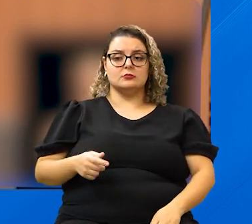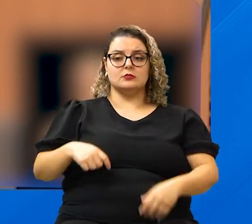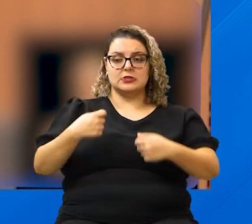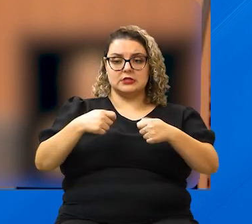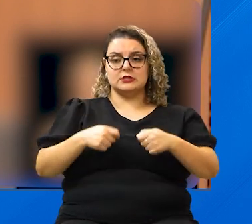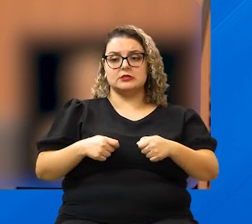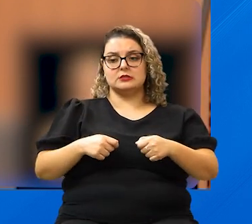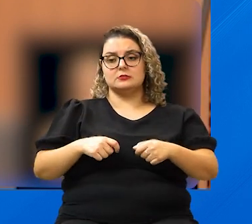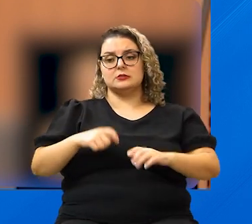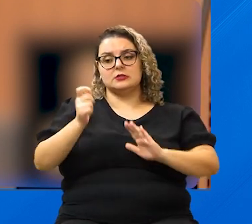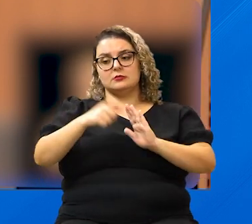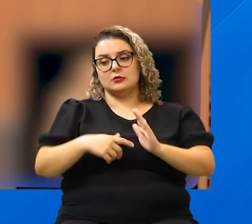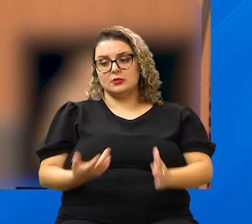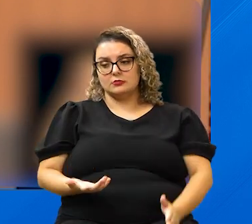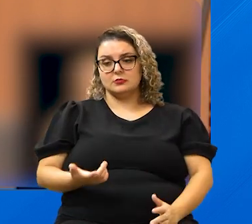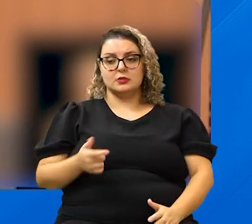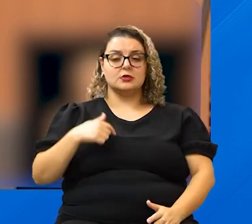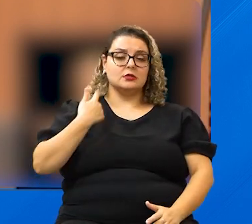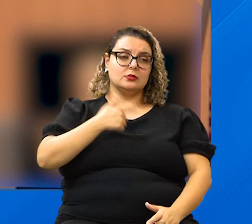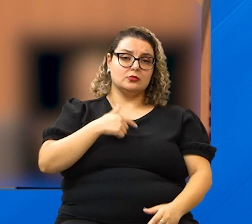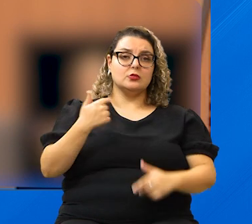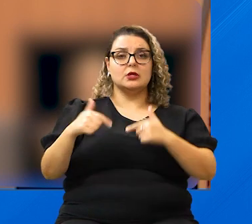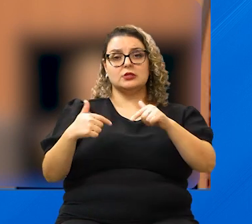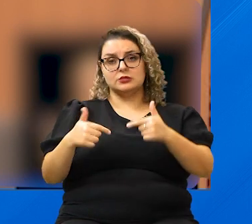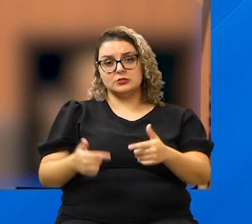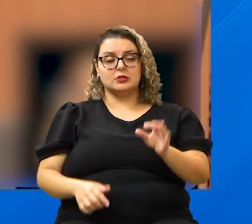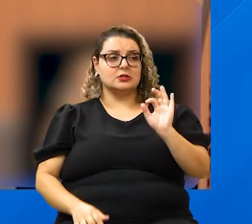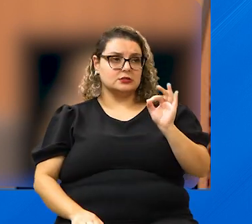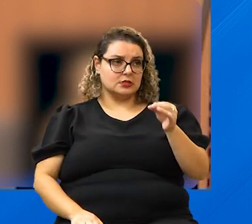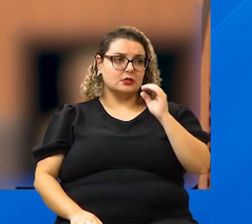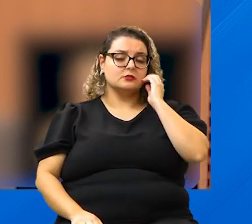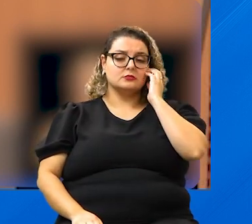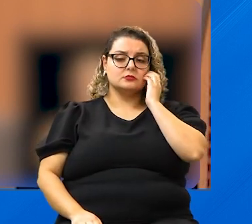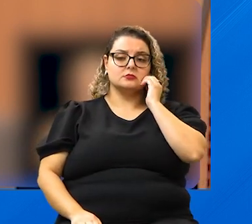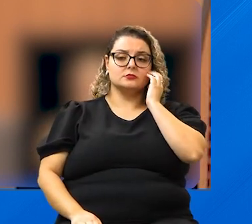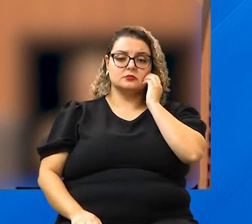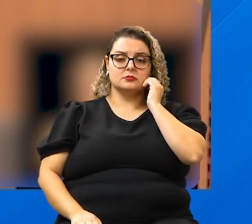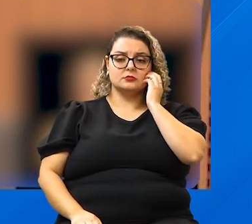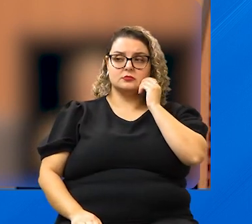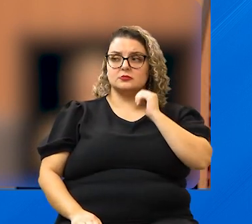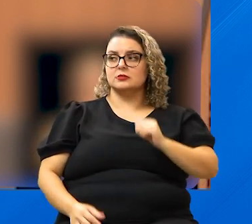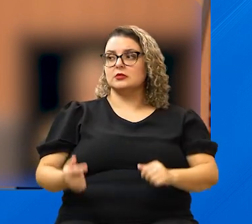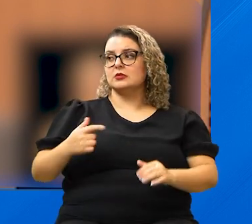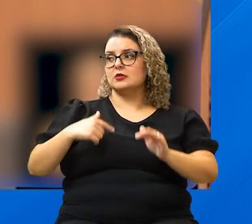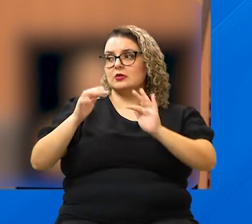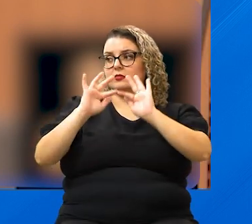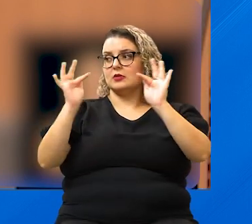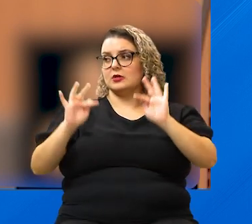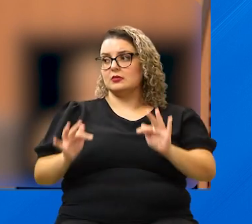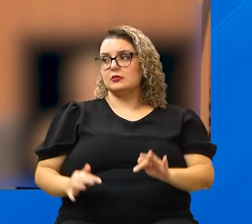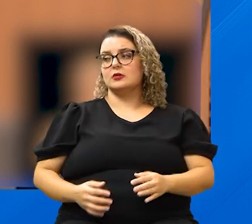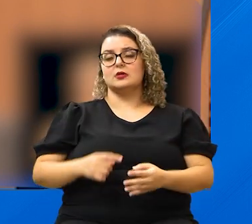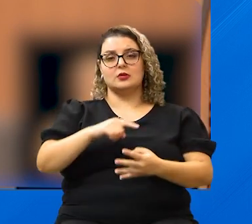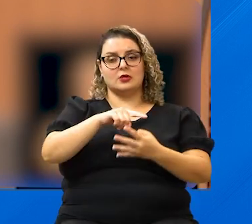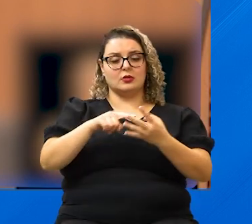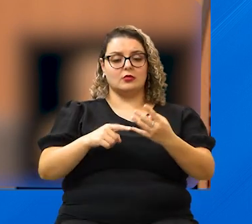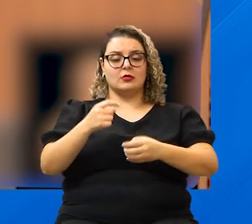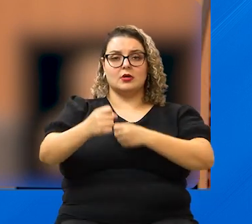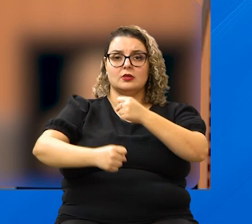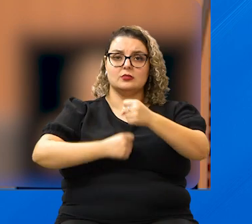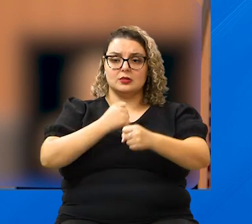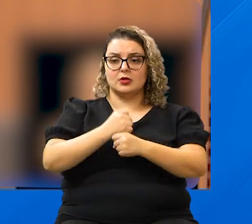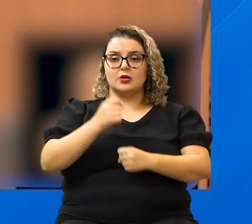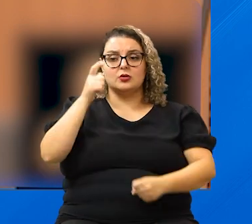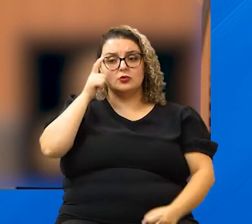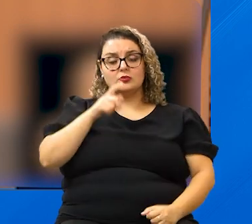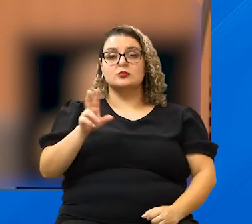trabalho e eu fico feliz, porque em 4 anos nós conseguimos implementar, com todas as dificuldades.